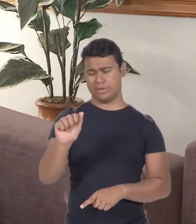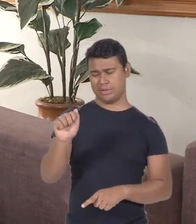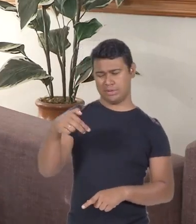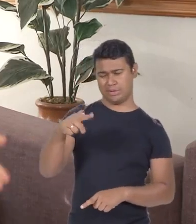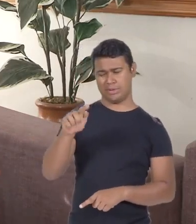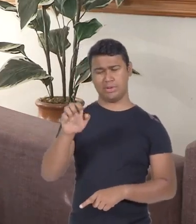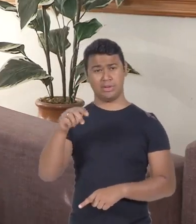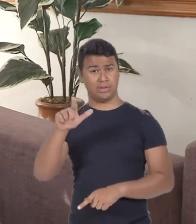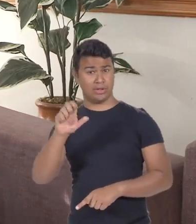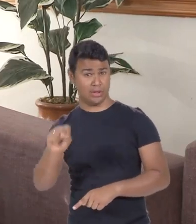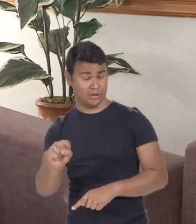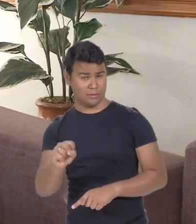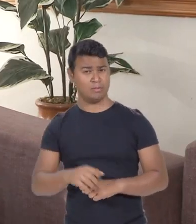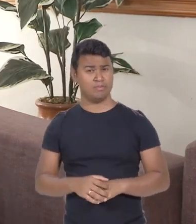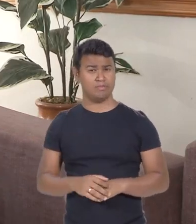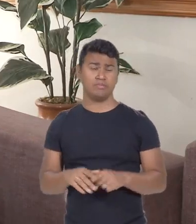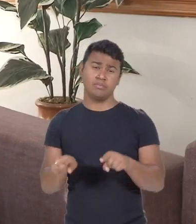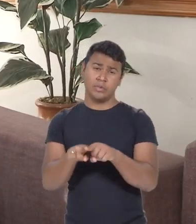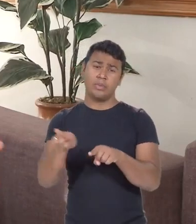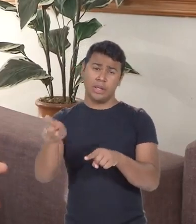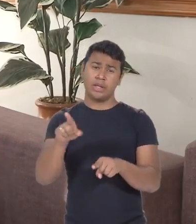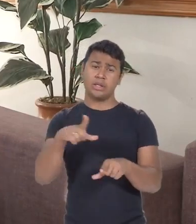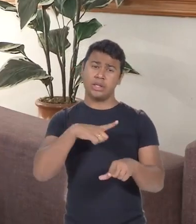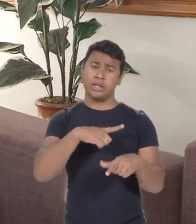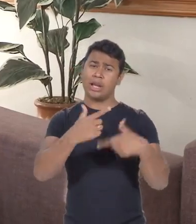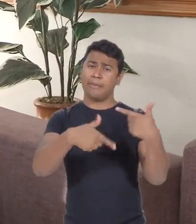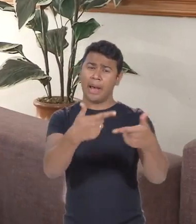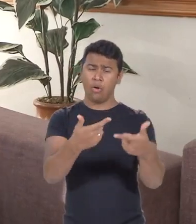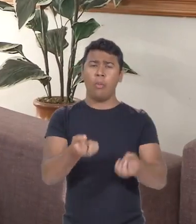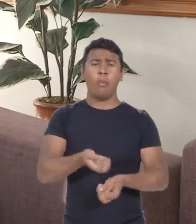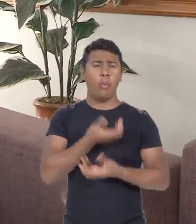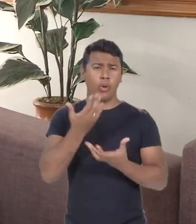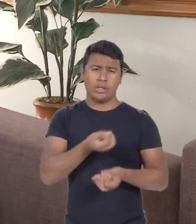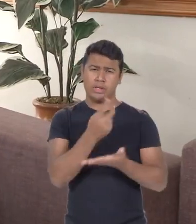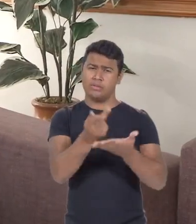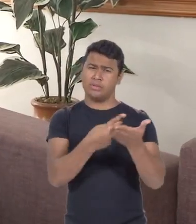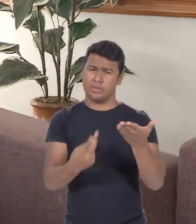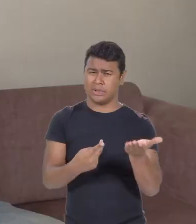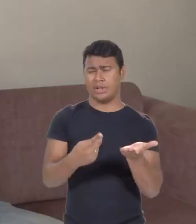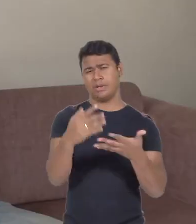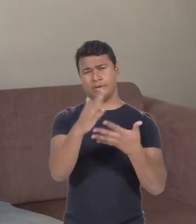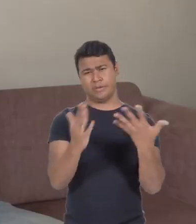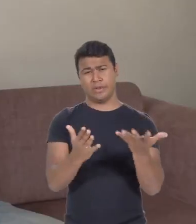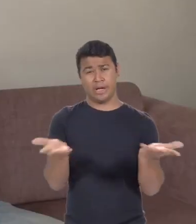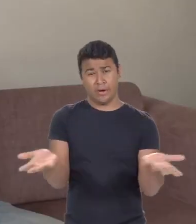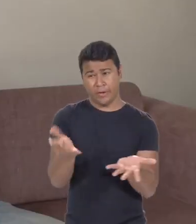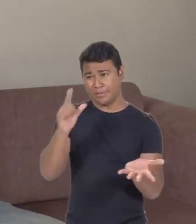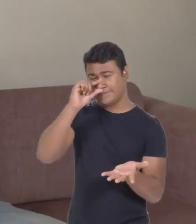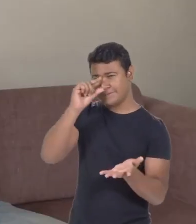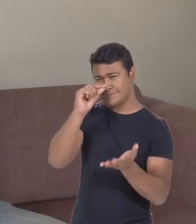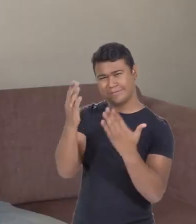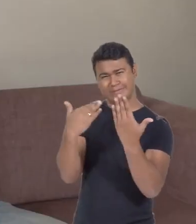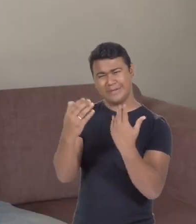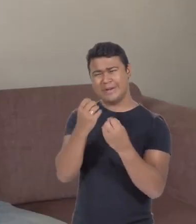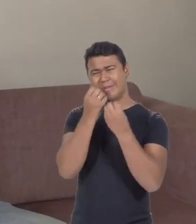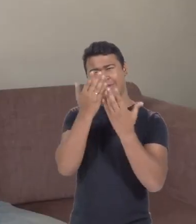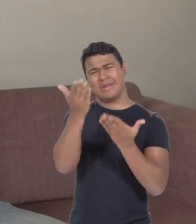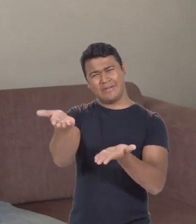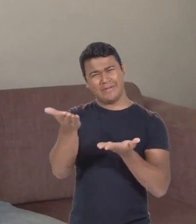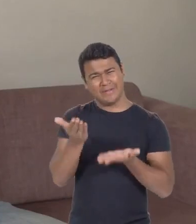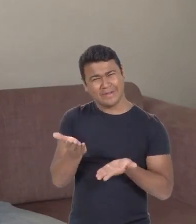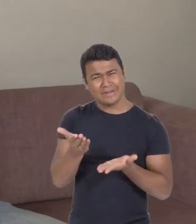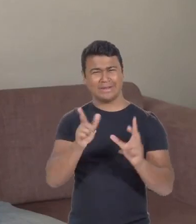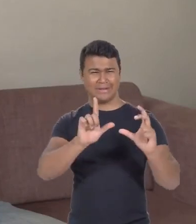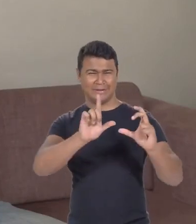trabalho de poesia com Libras. Nós recebemos hoje aqui no Entre um Café e uma Prosa para bater um papo Bruno Ramos. Seja